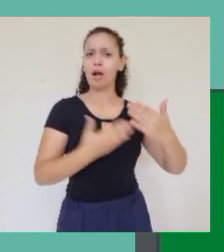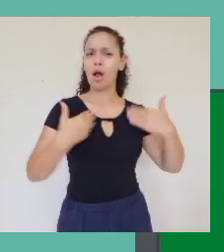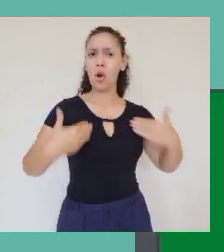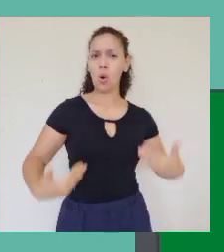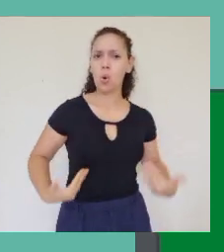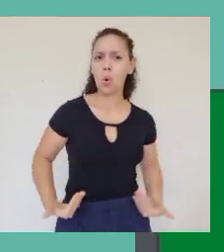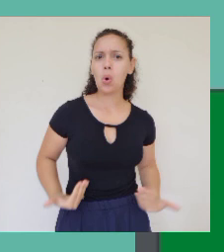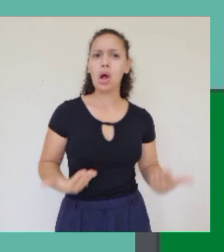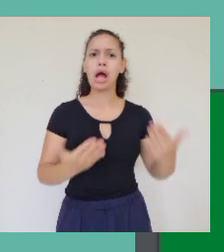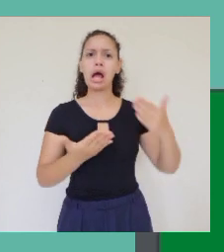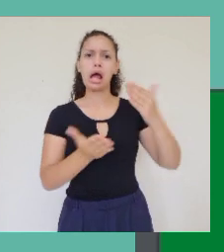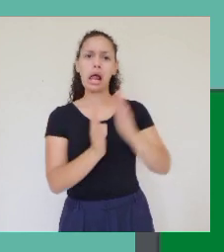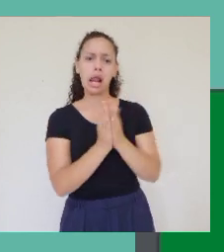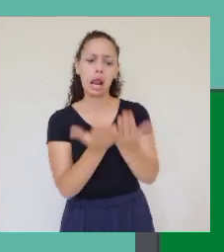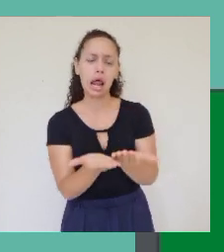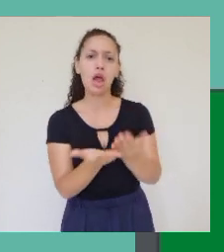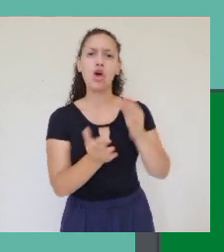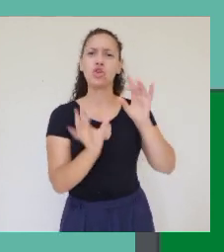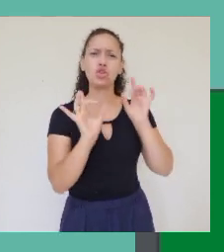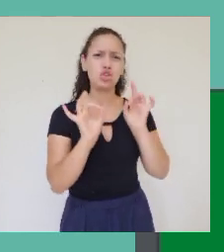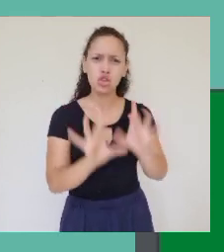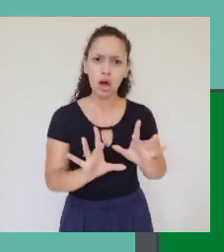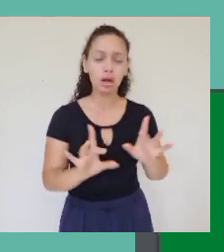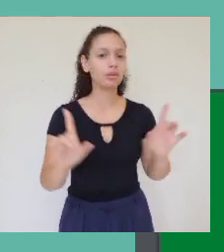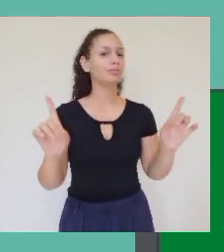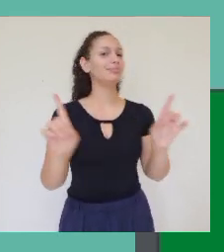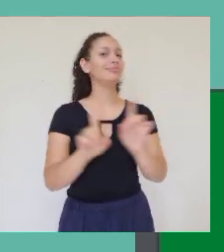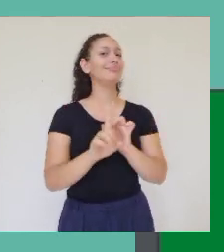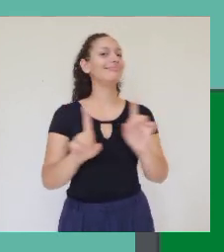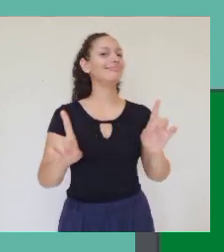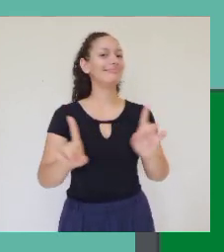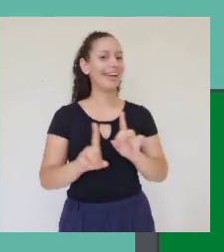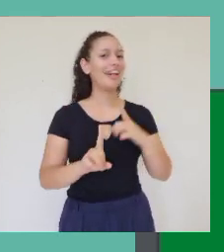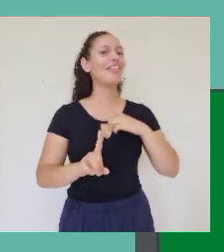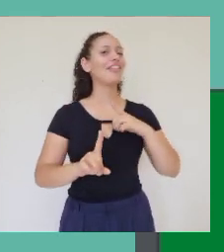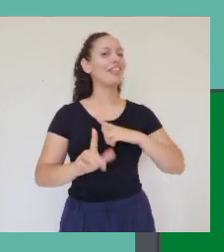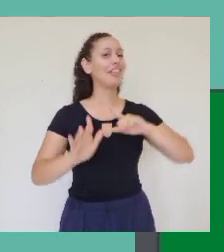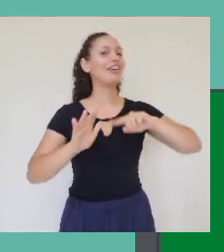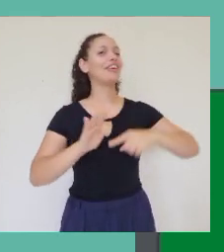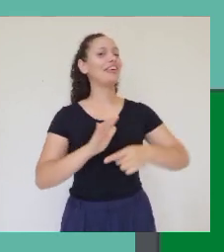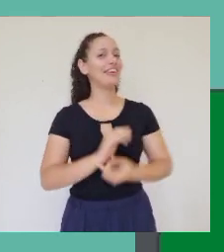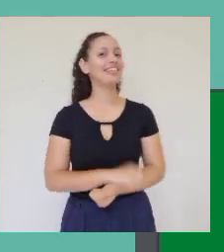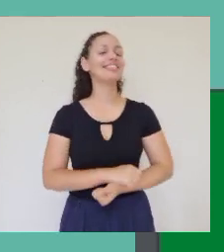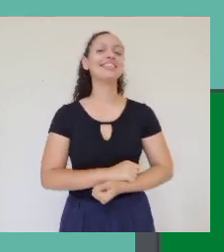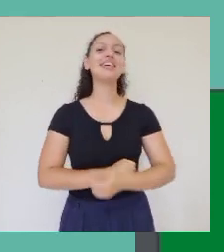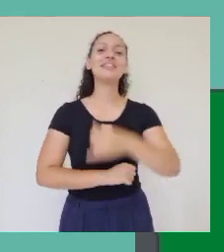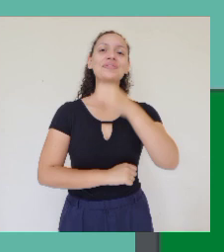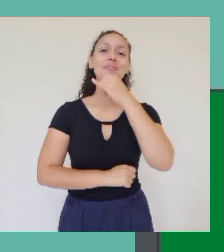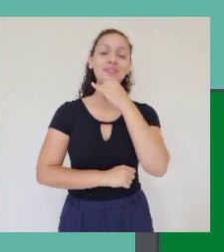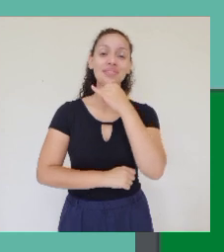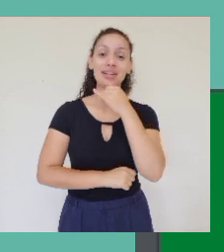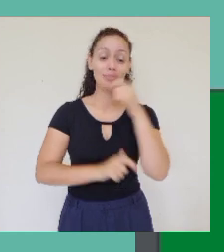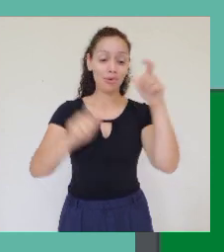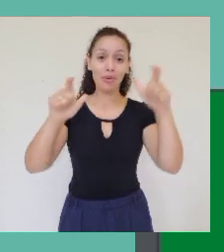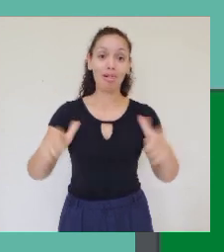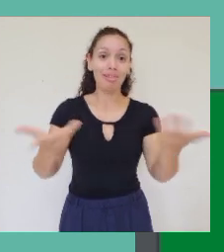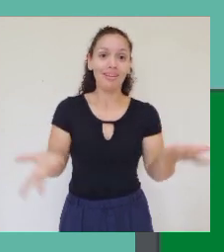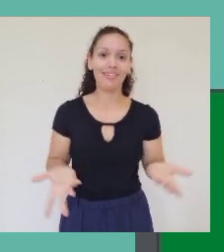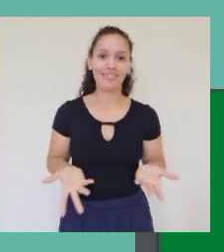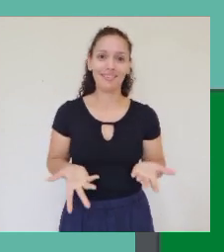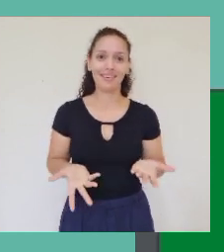um livro, a um caderno, mas é desde a escolha do local, né? Quando a gente migra um trabalho que era para ser feito dentro de